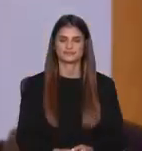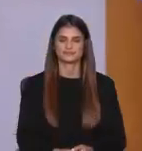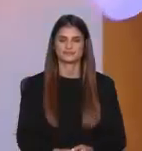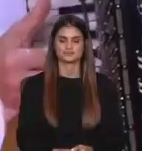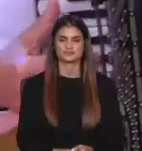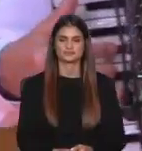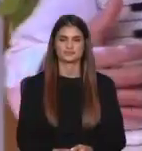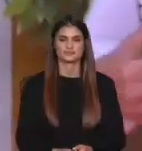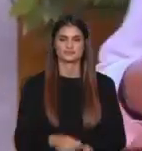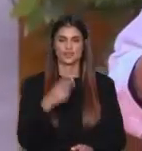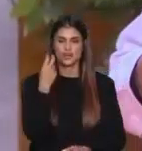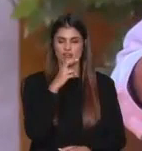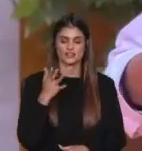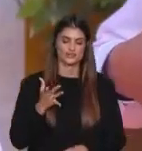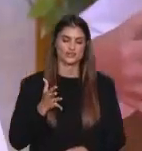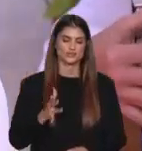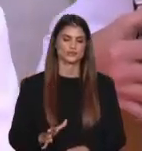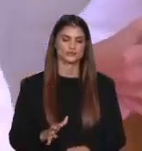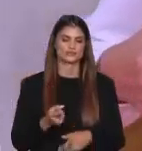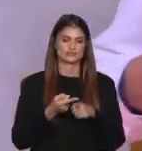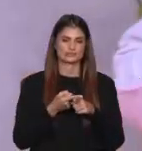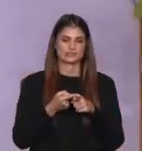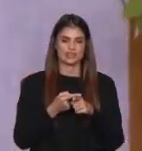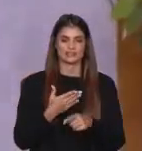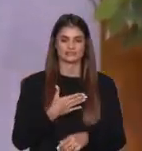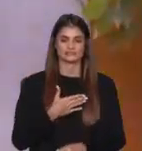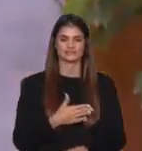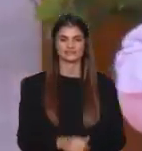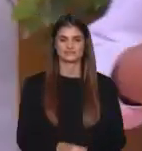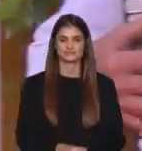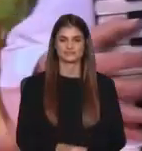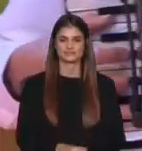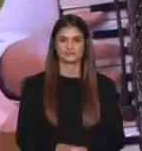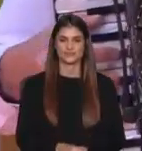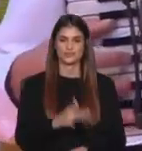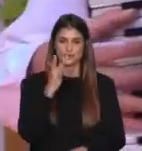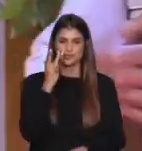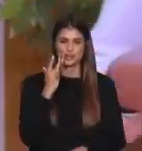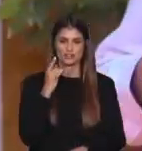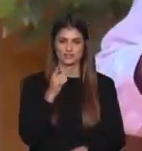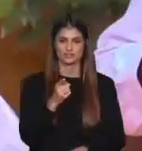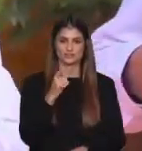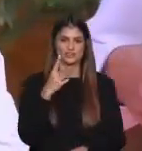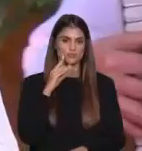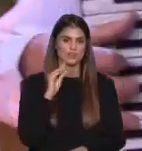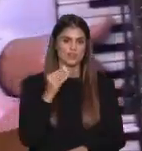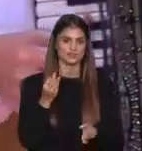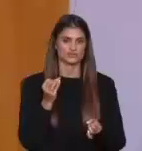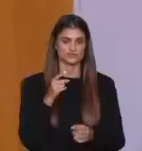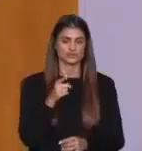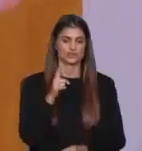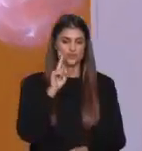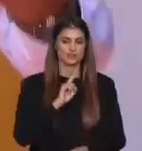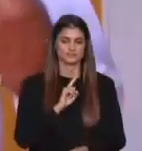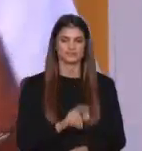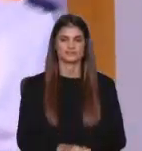olhar que reluz e seduz de enlouquecer. Morena, já não és menina, tu já és